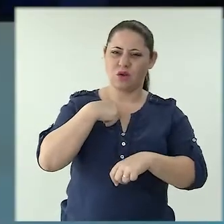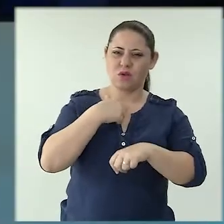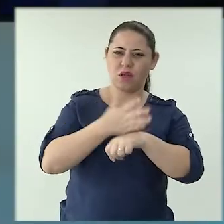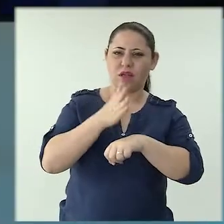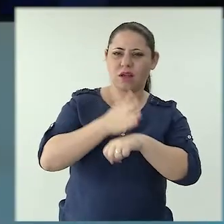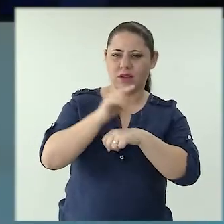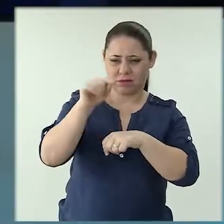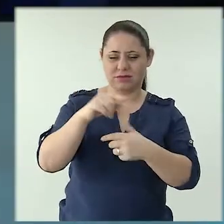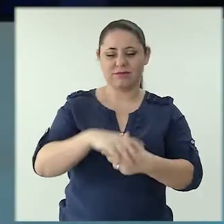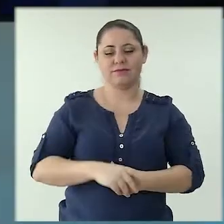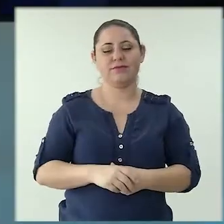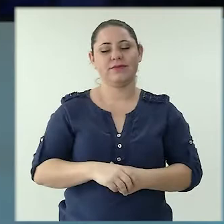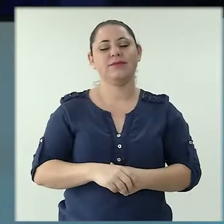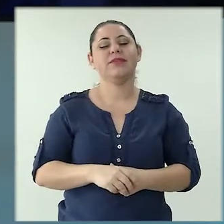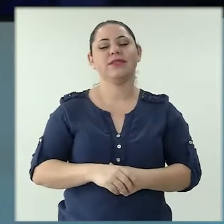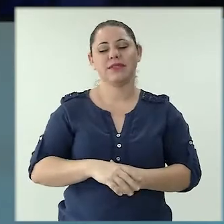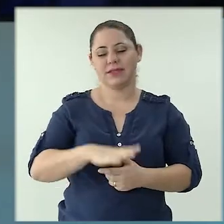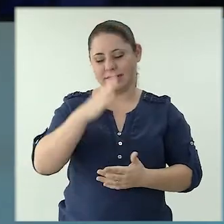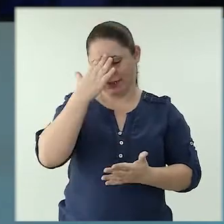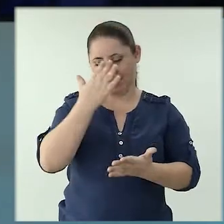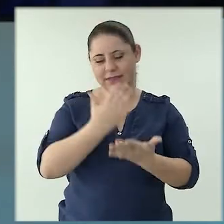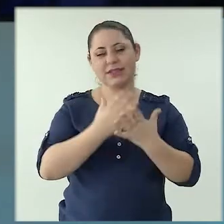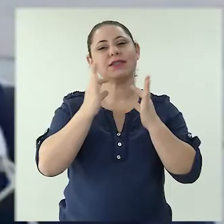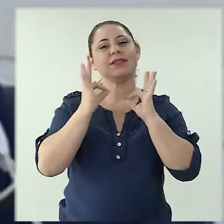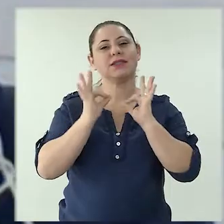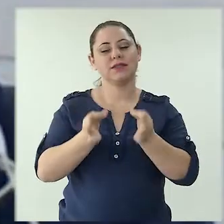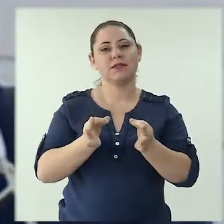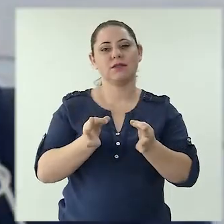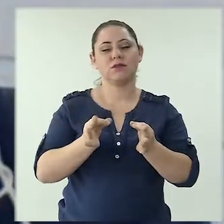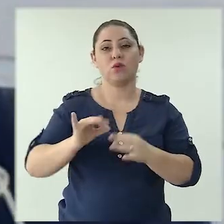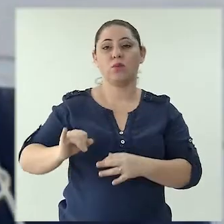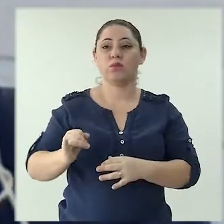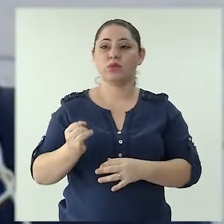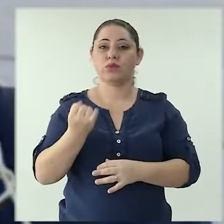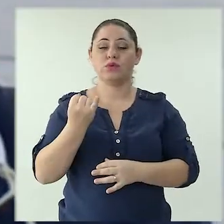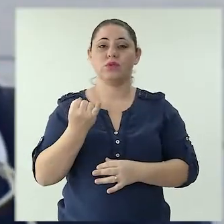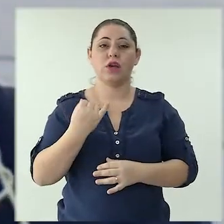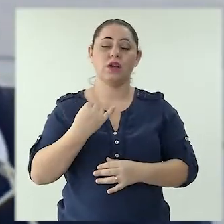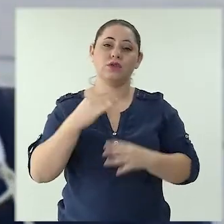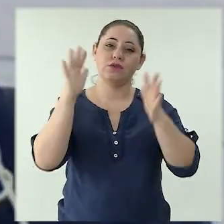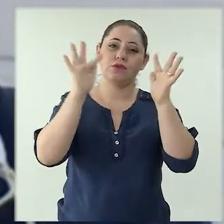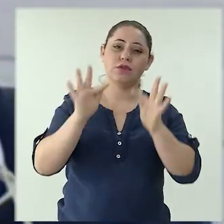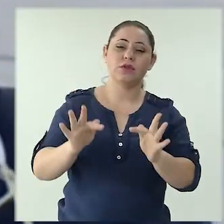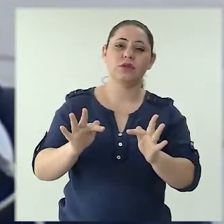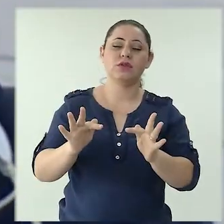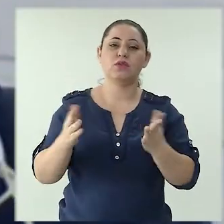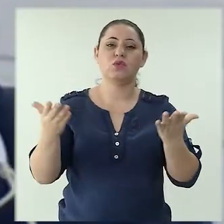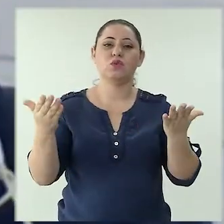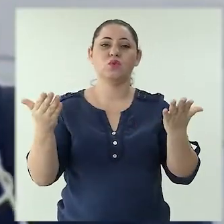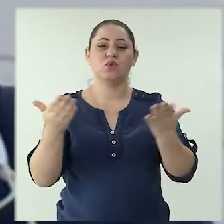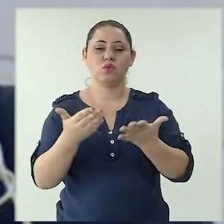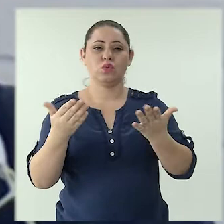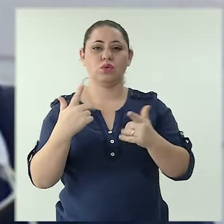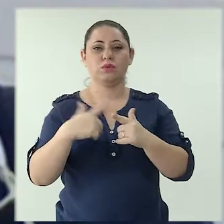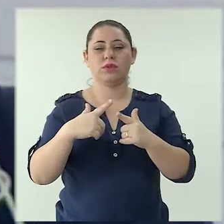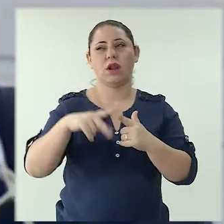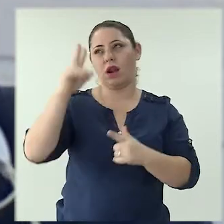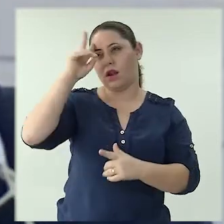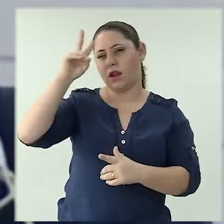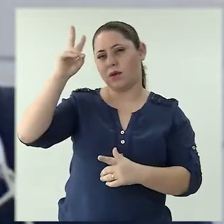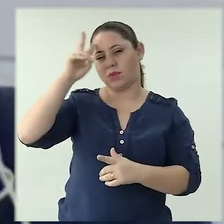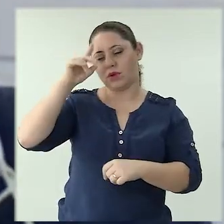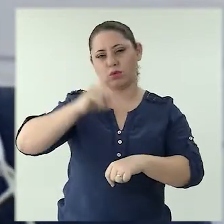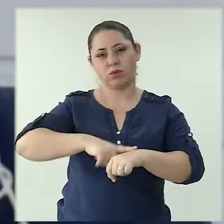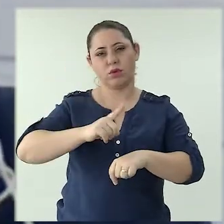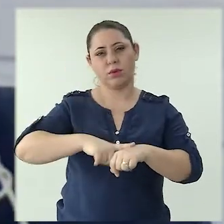estagiando aí, Bruno? Com certeza, Paulo. Fico muito feliz da oportunidade de estar aqui hoje com você e recordar os nossos